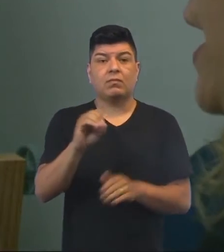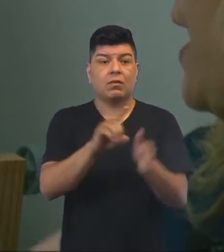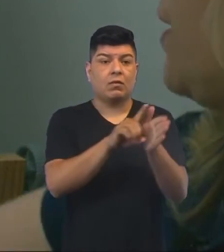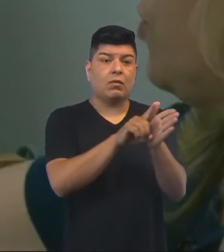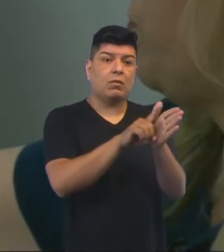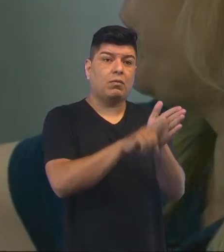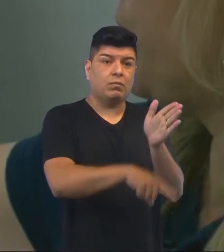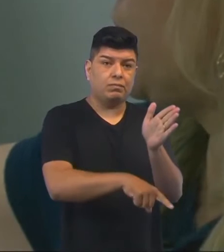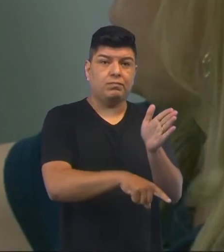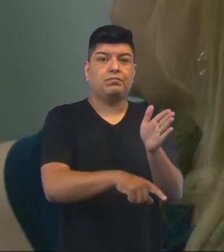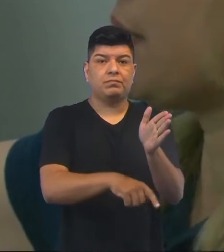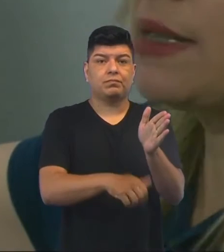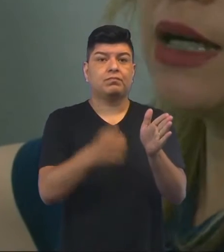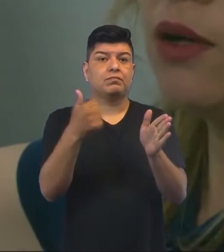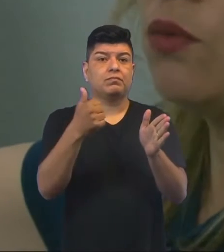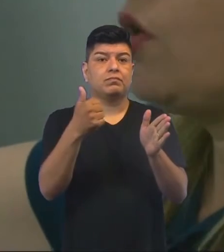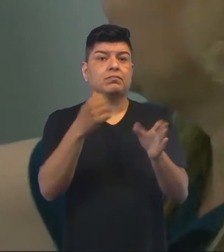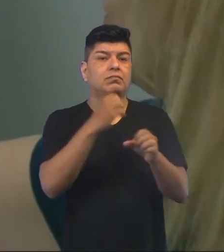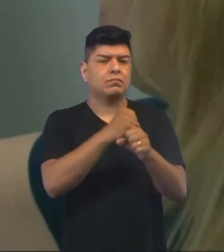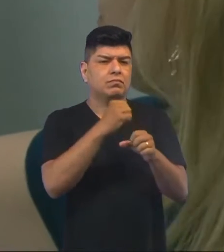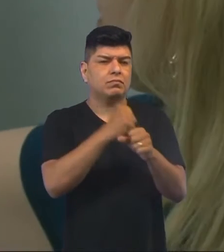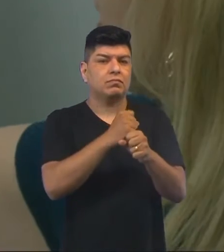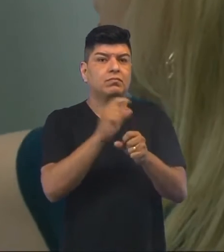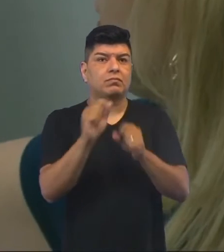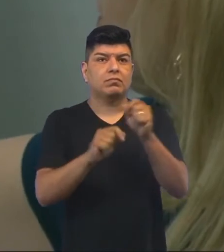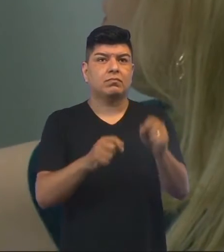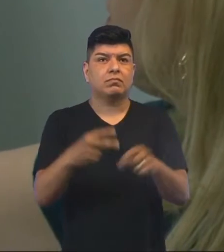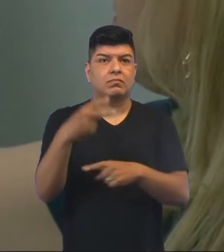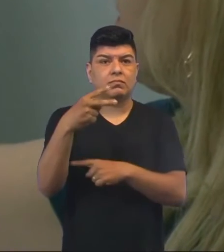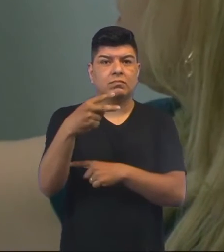vou retirar no primeiro a operação